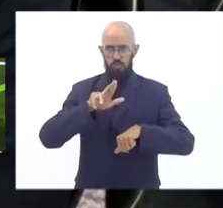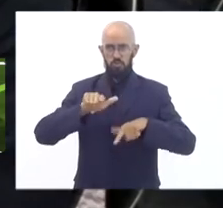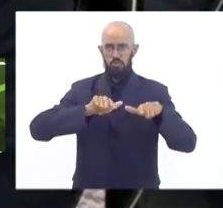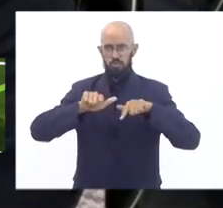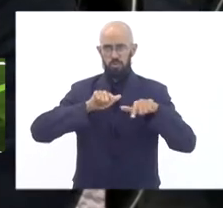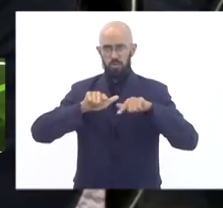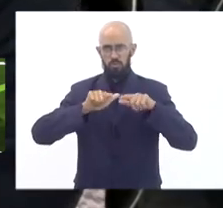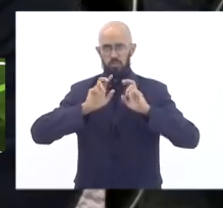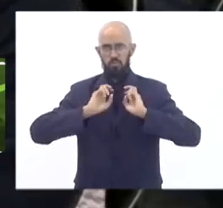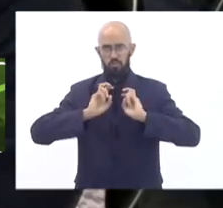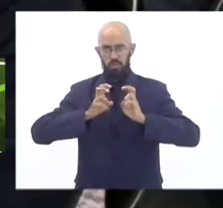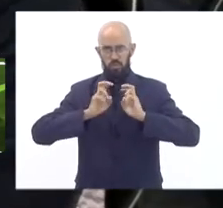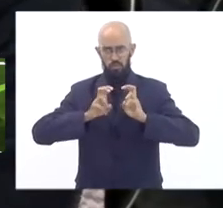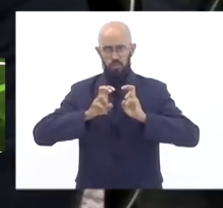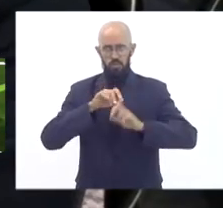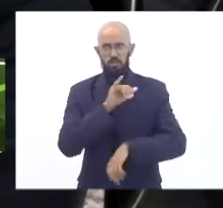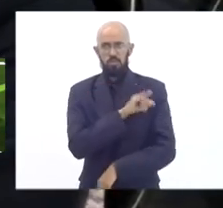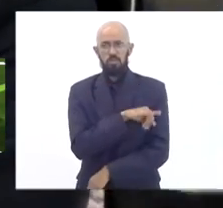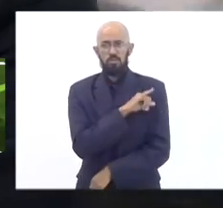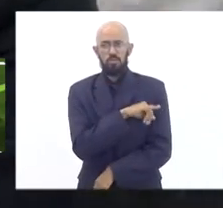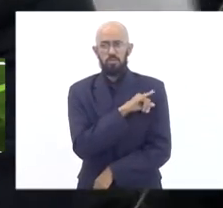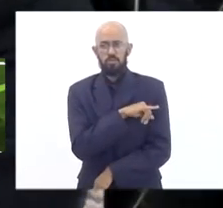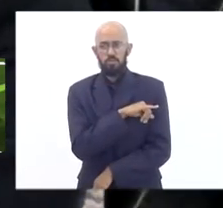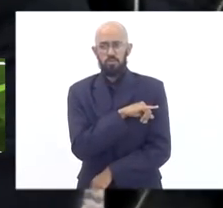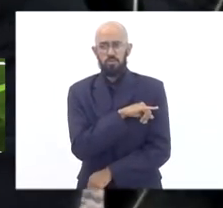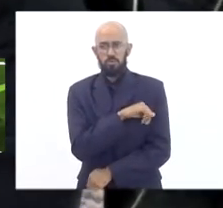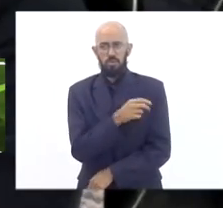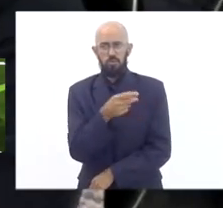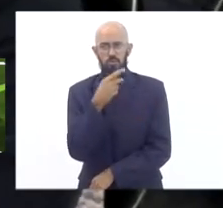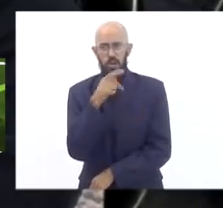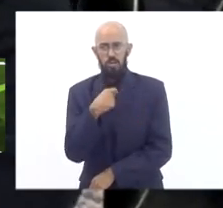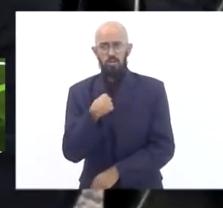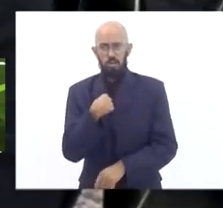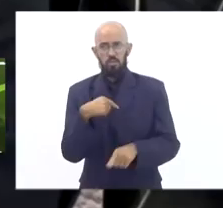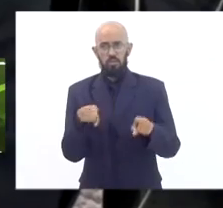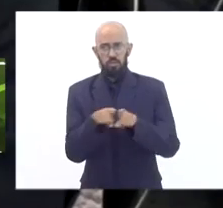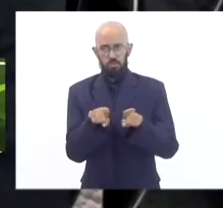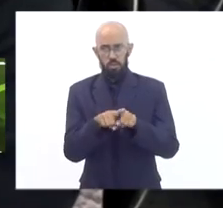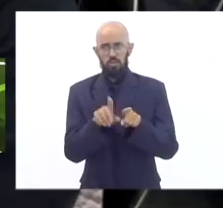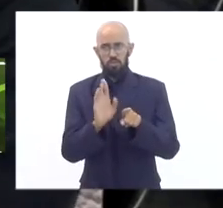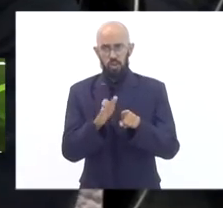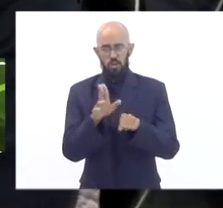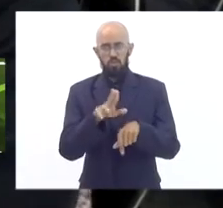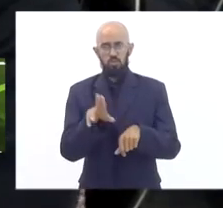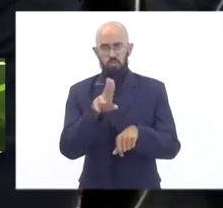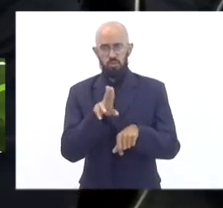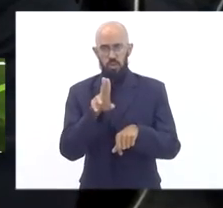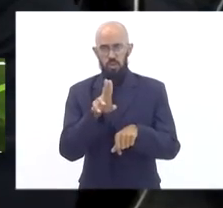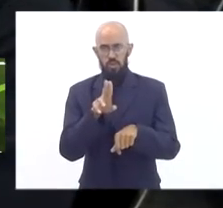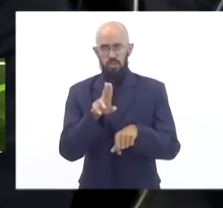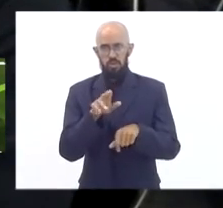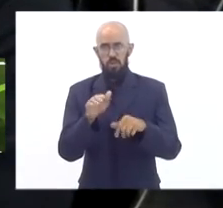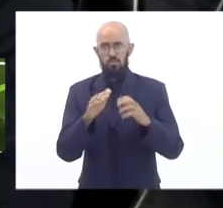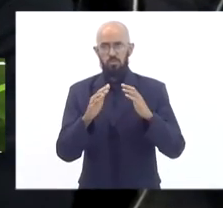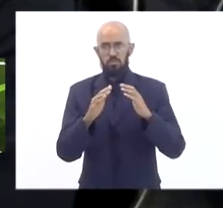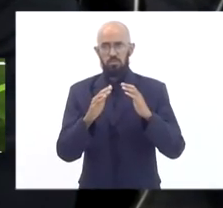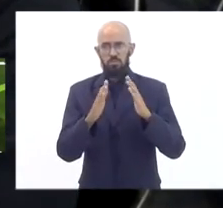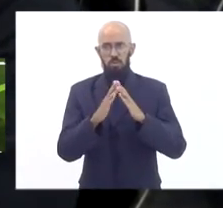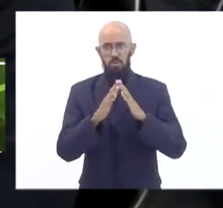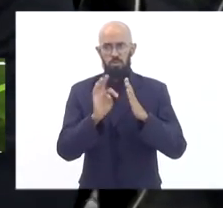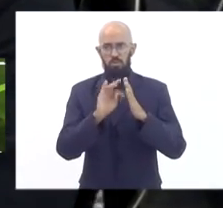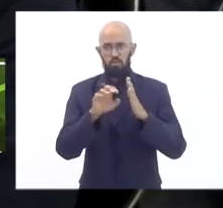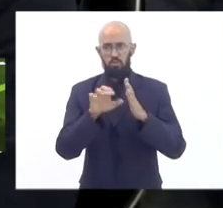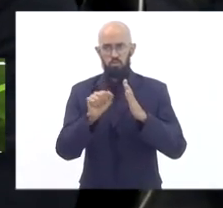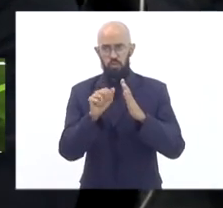serviço ferroviário no Rio de Janeiro. E falo com quem já usou muito o serviço ferroviário, moro na Tijuca, usei muito o metrô e uso até hoje,